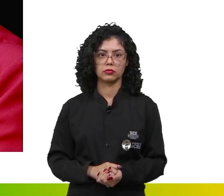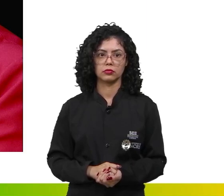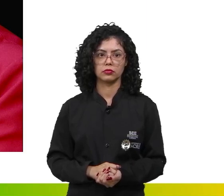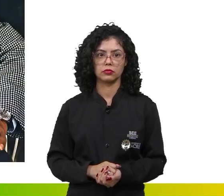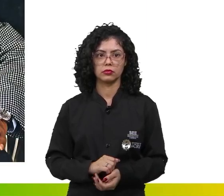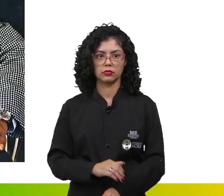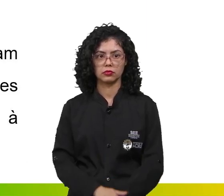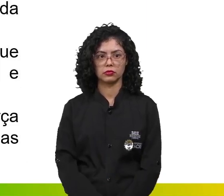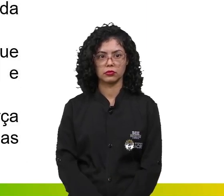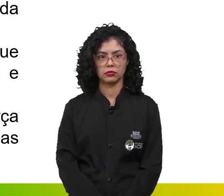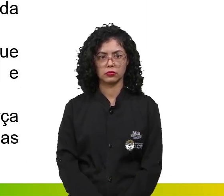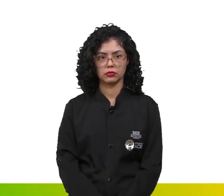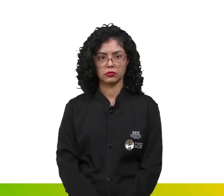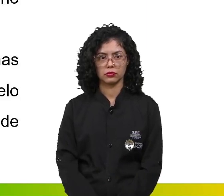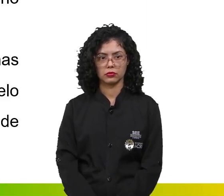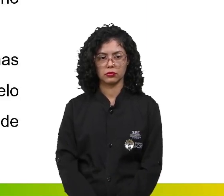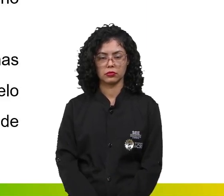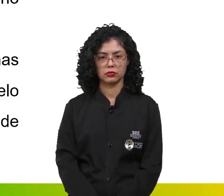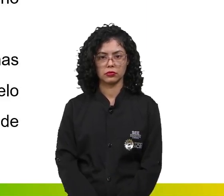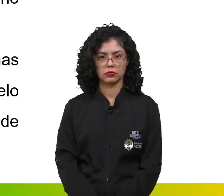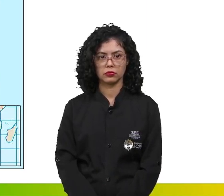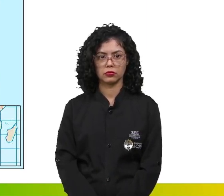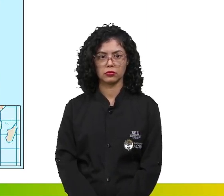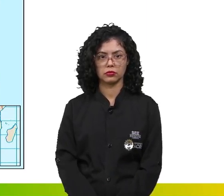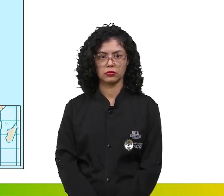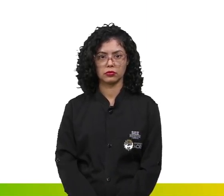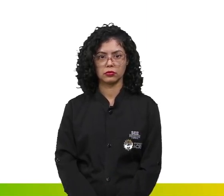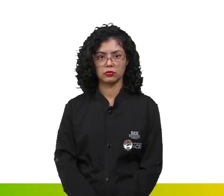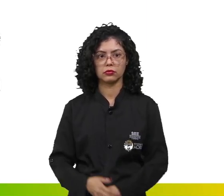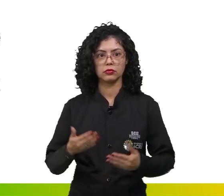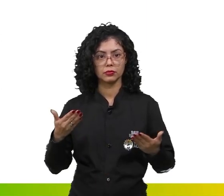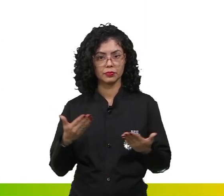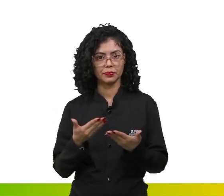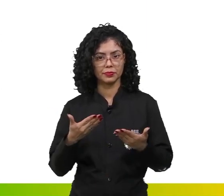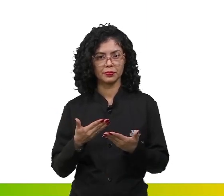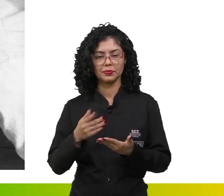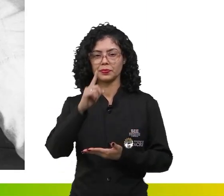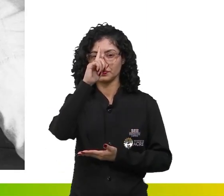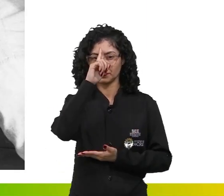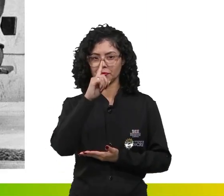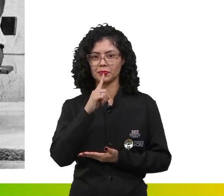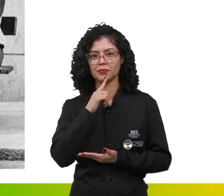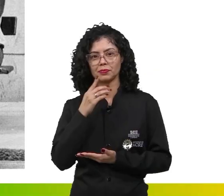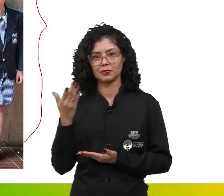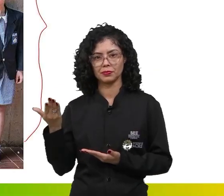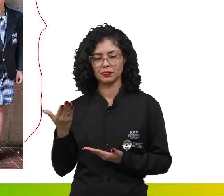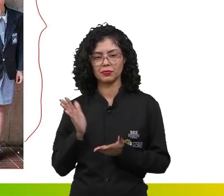Eu gostaria de terminar a nossa aula com essa imagem,